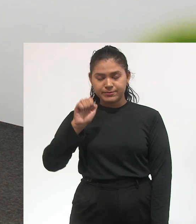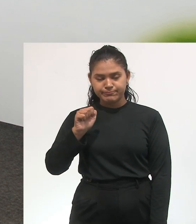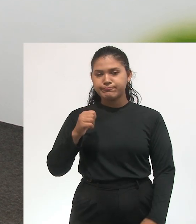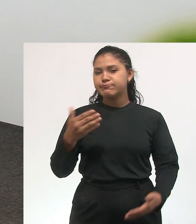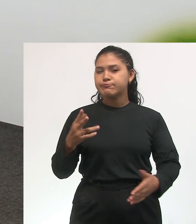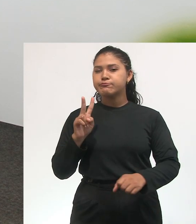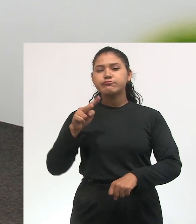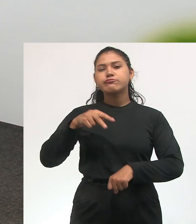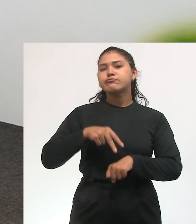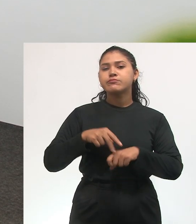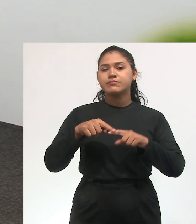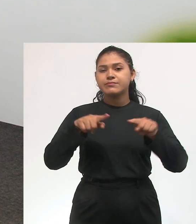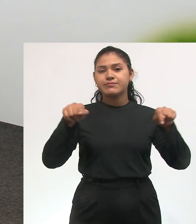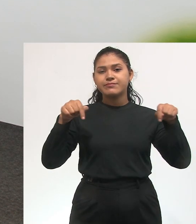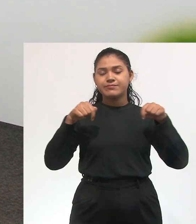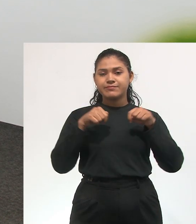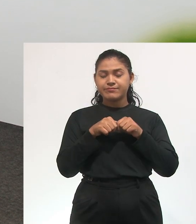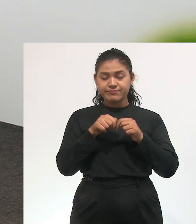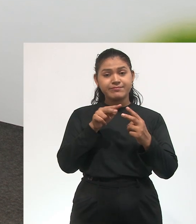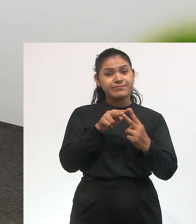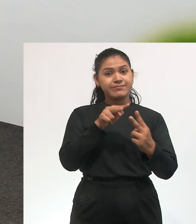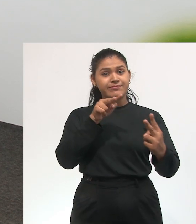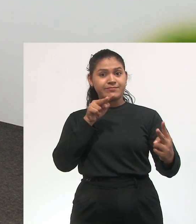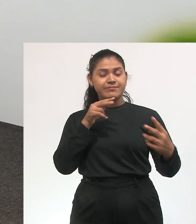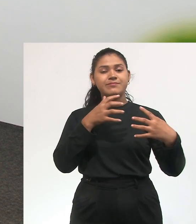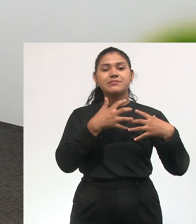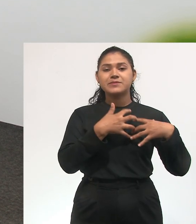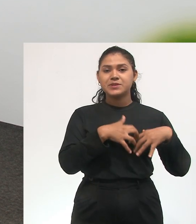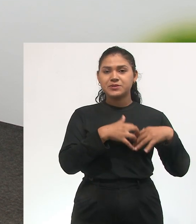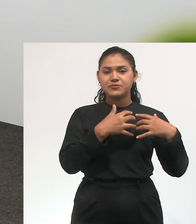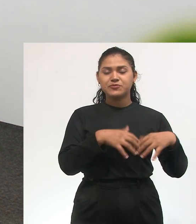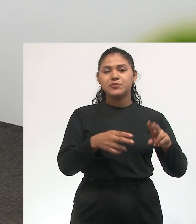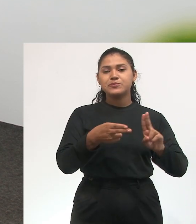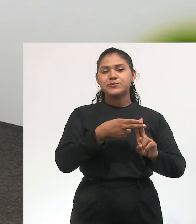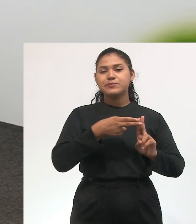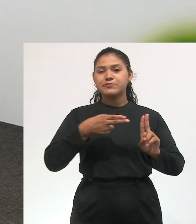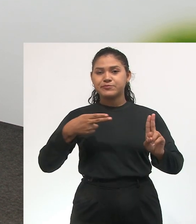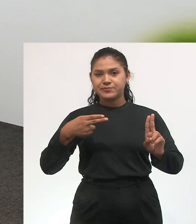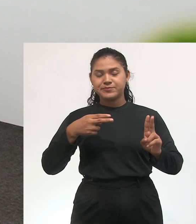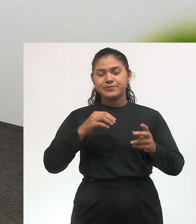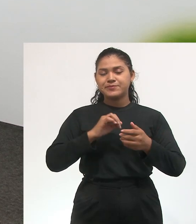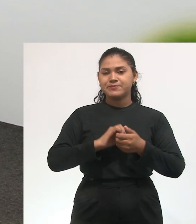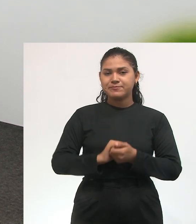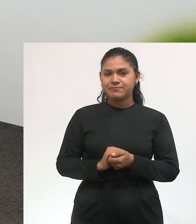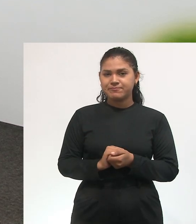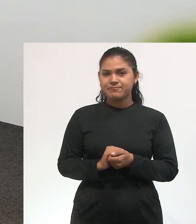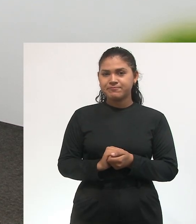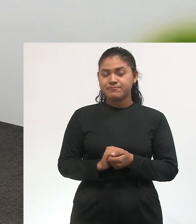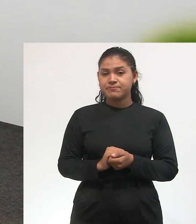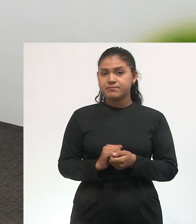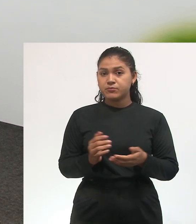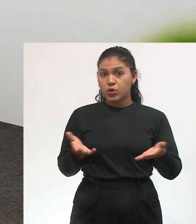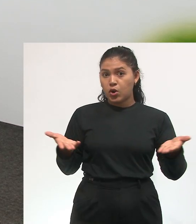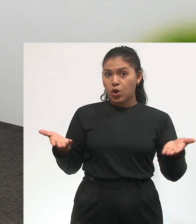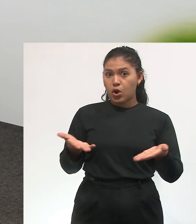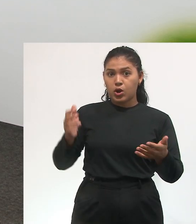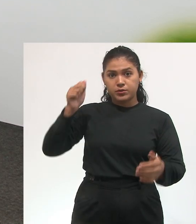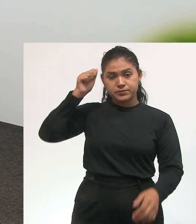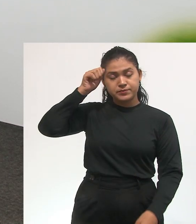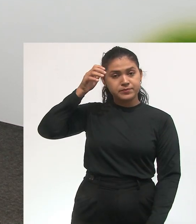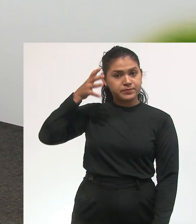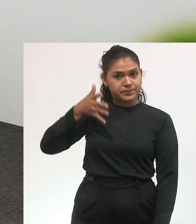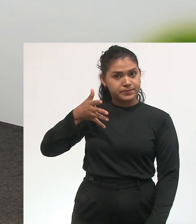falo com você aqui do Estúdio EAD do IFRO Porto Velho, Zona Norte. Agora eu vou realizar a